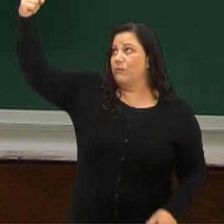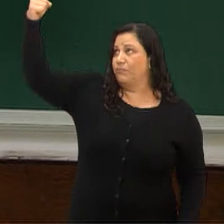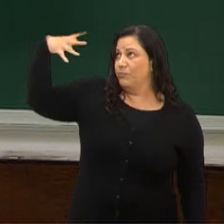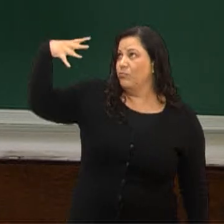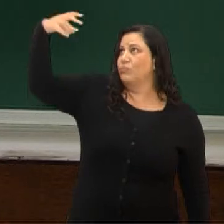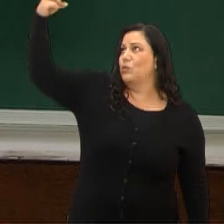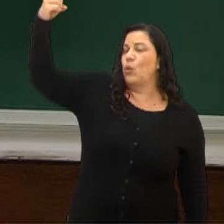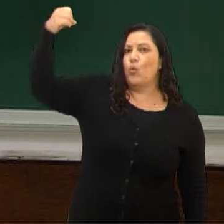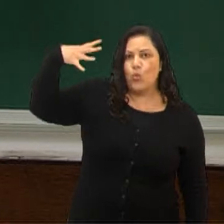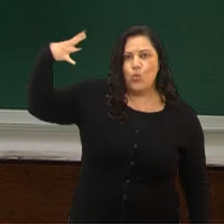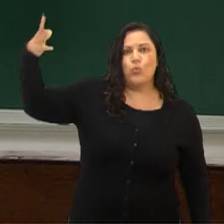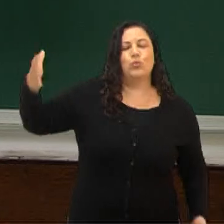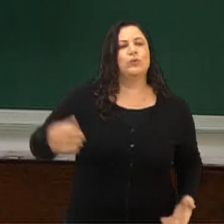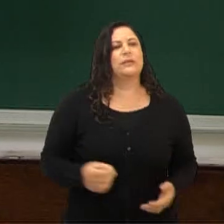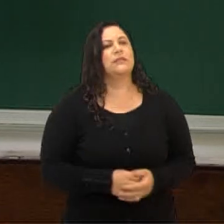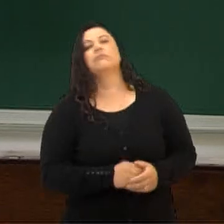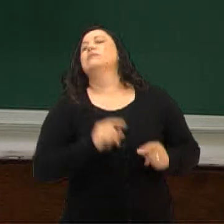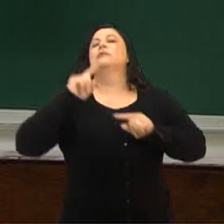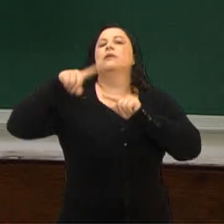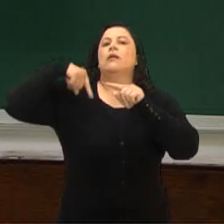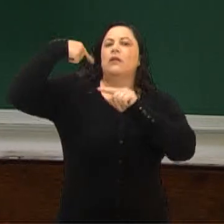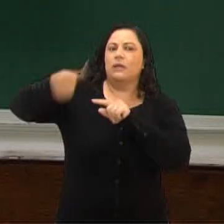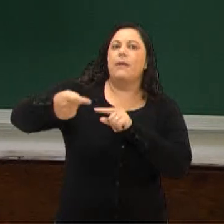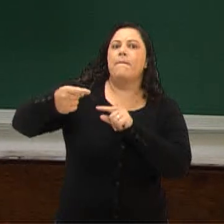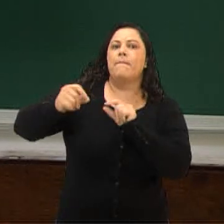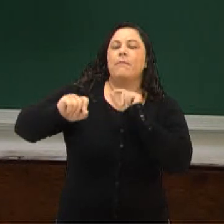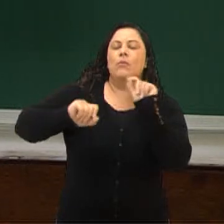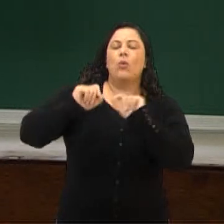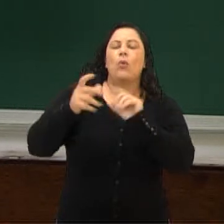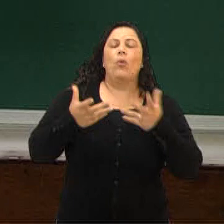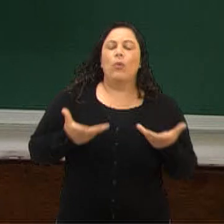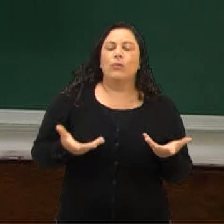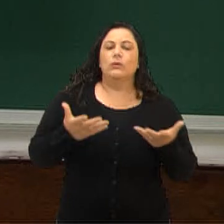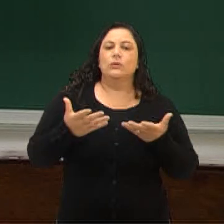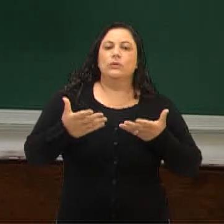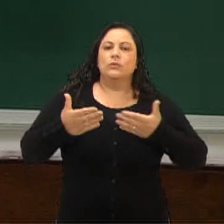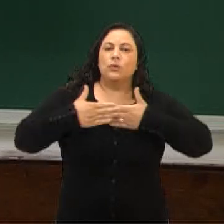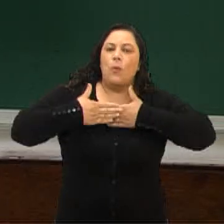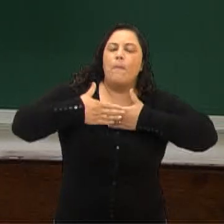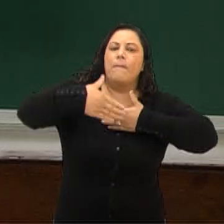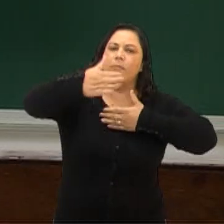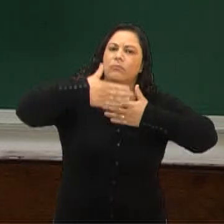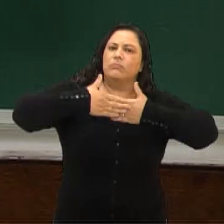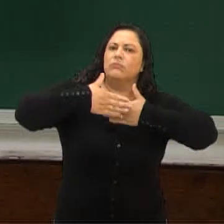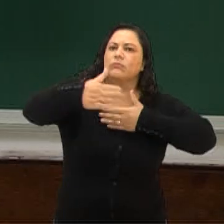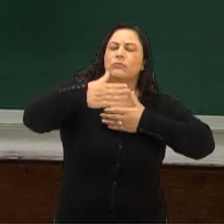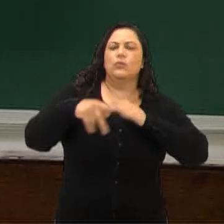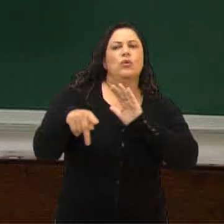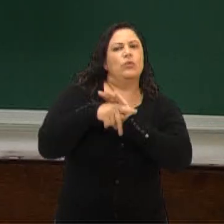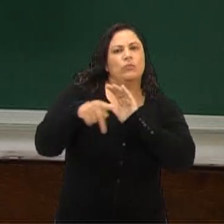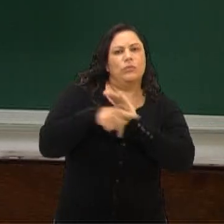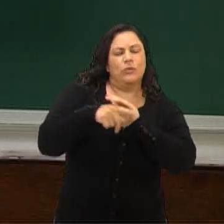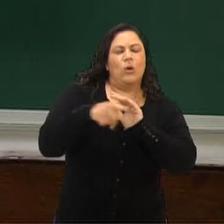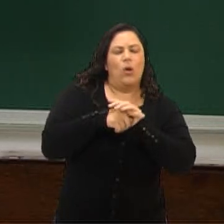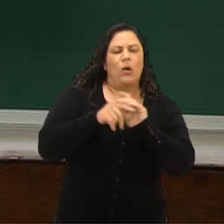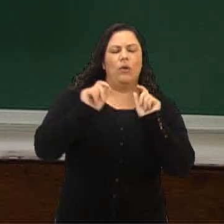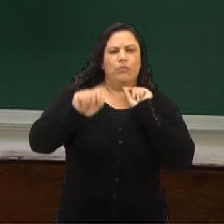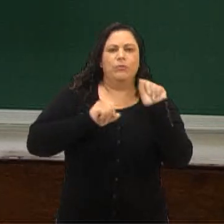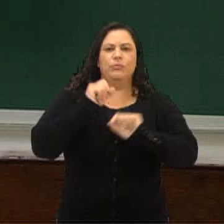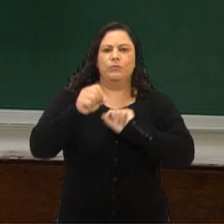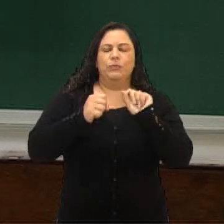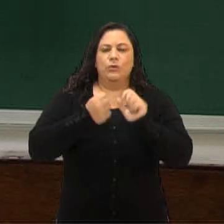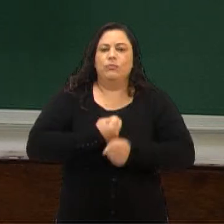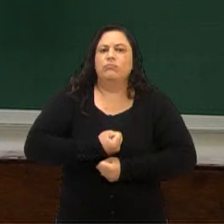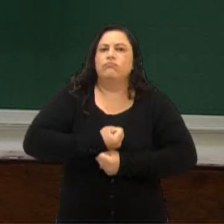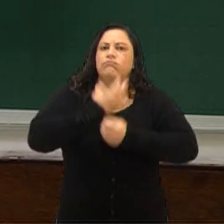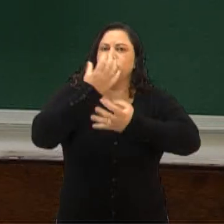até um passaporte, que a gente pode até dizer mais para frente, para o próprio expressionismo, né? Dependendo da vertente ali, o Van Gogh, tudo, a gente vai ver isso.